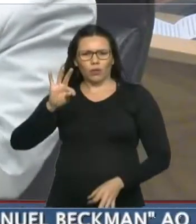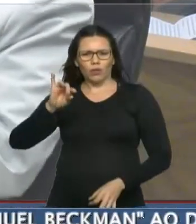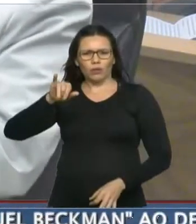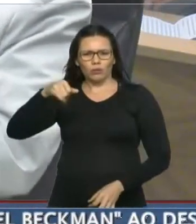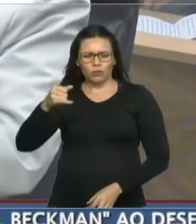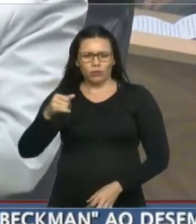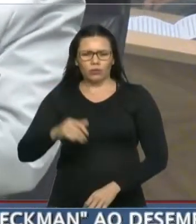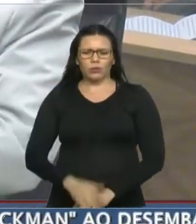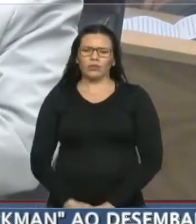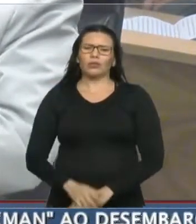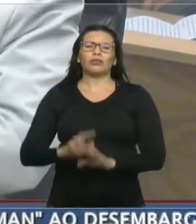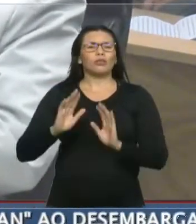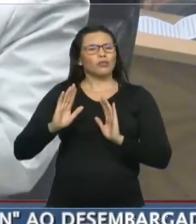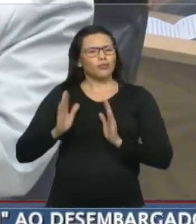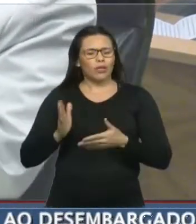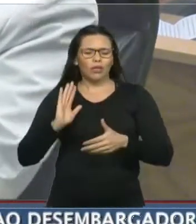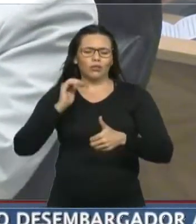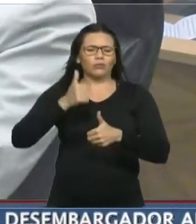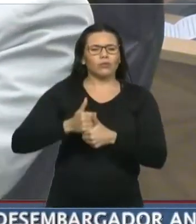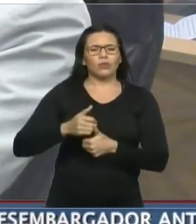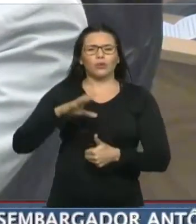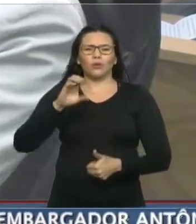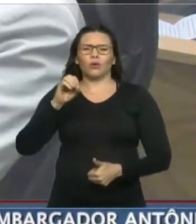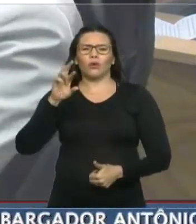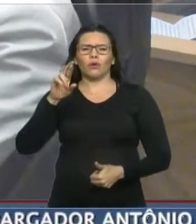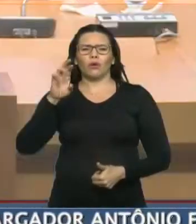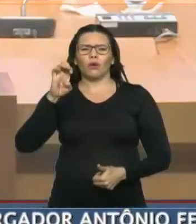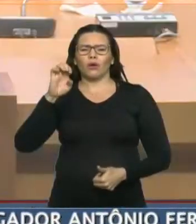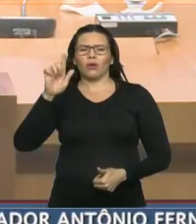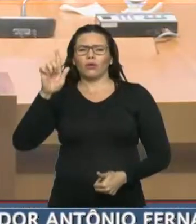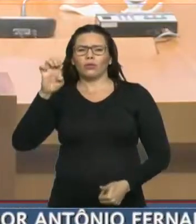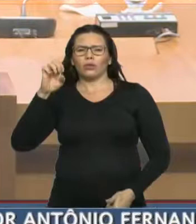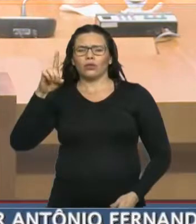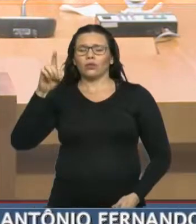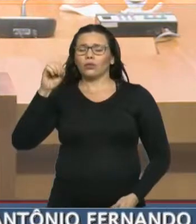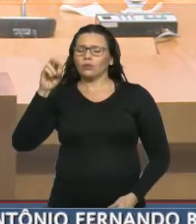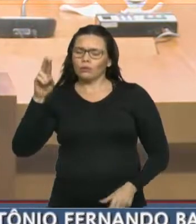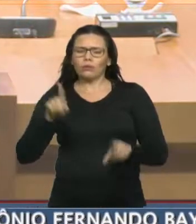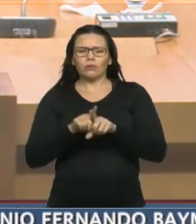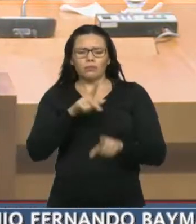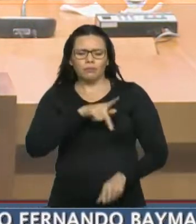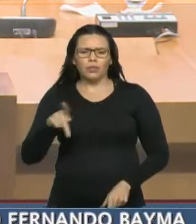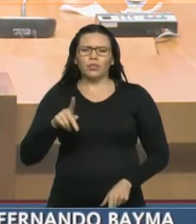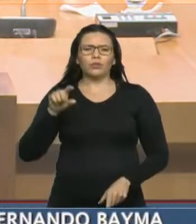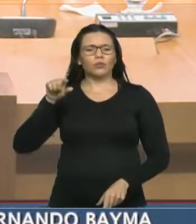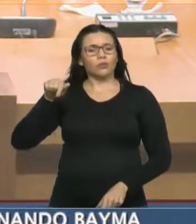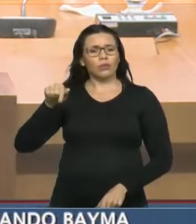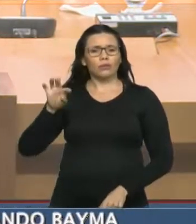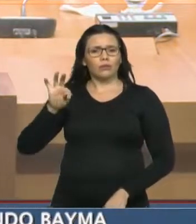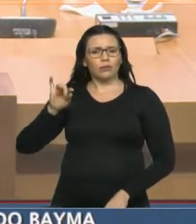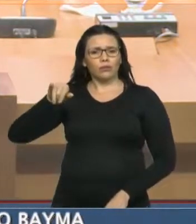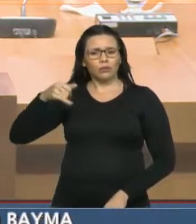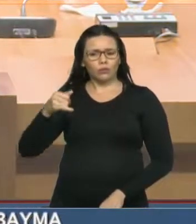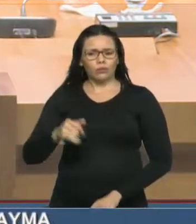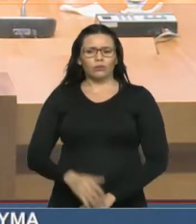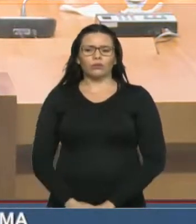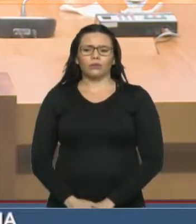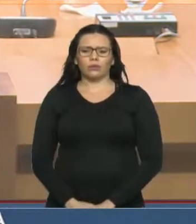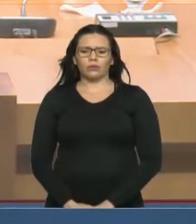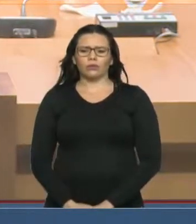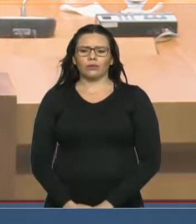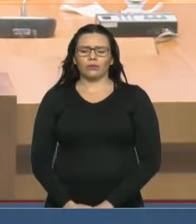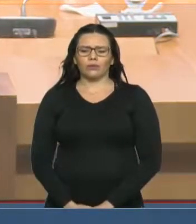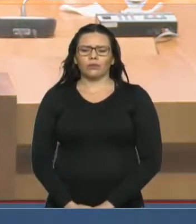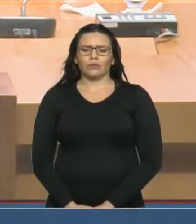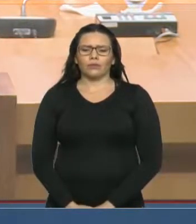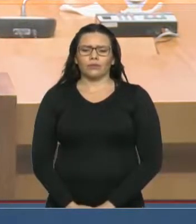pelas mais diversas posições: corregedor, presidente do tribunal, presidiu o Tribunal Regional Eleitoral. Aliás, aqui nesta mesa hoje